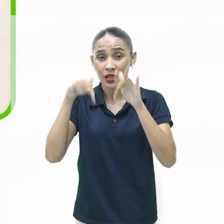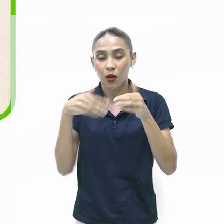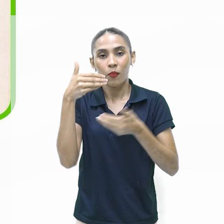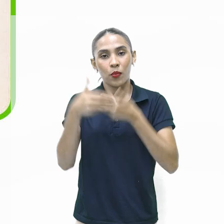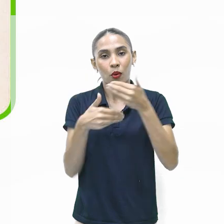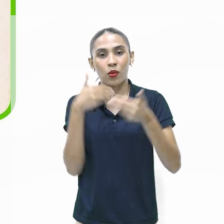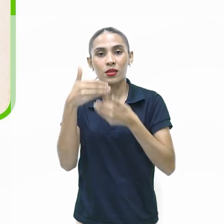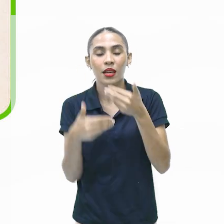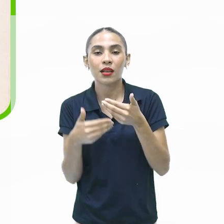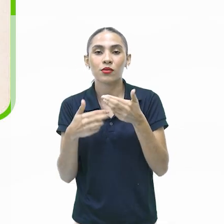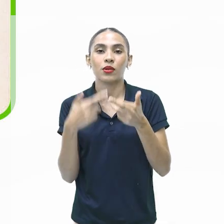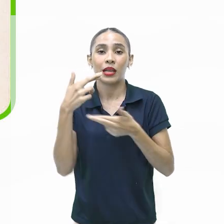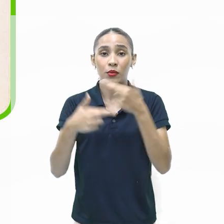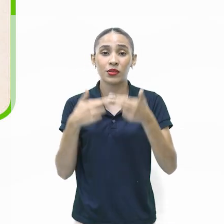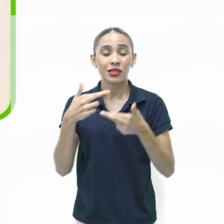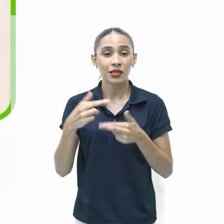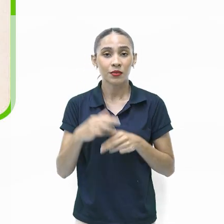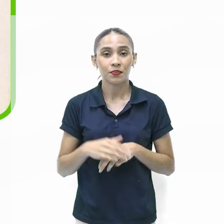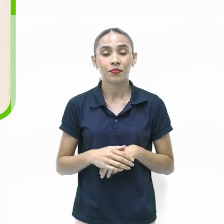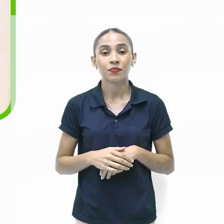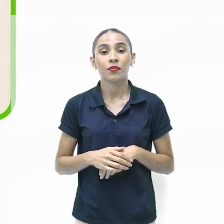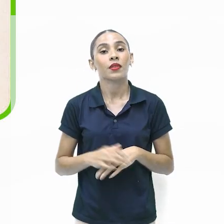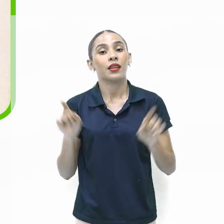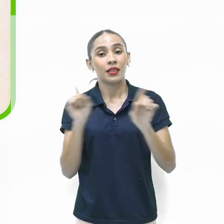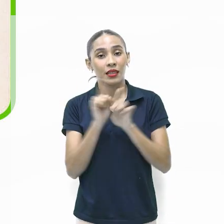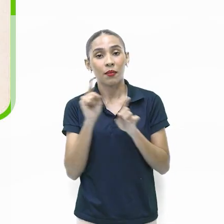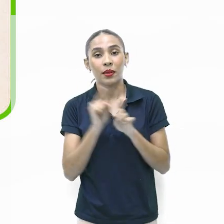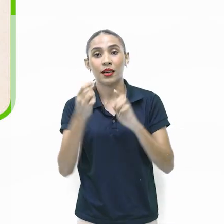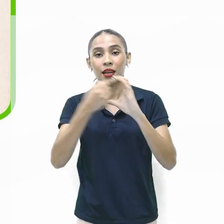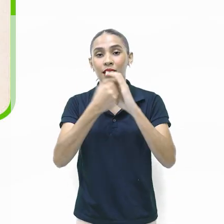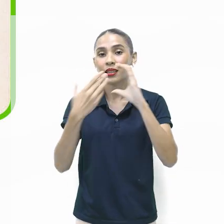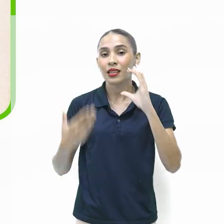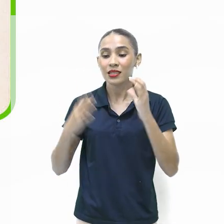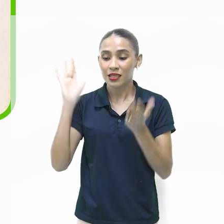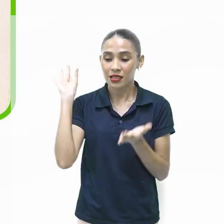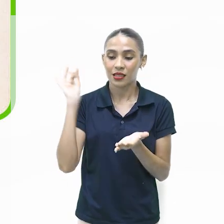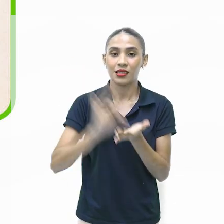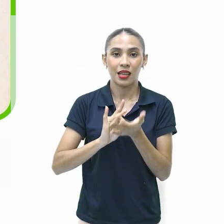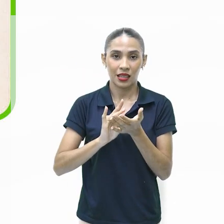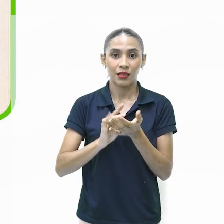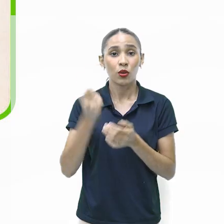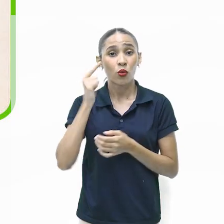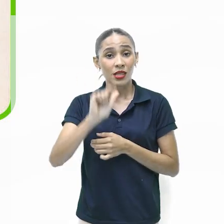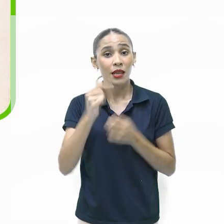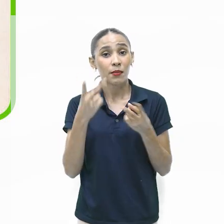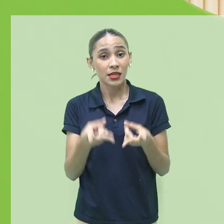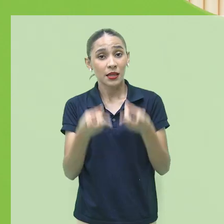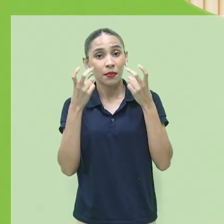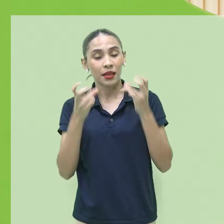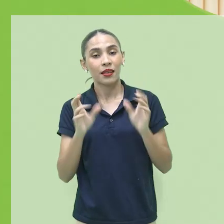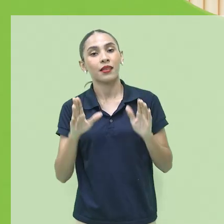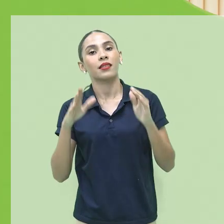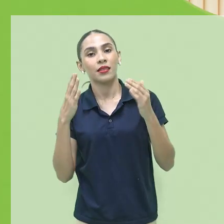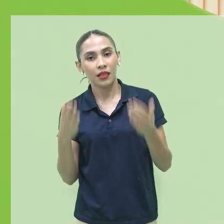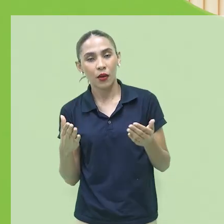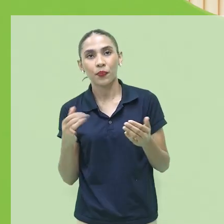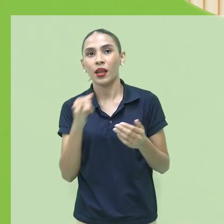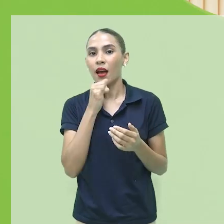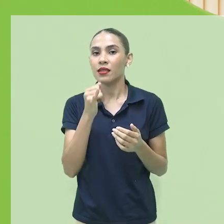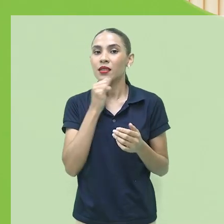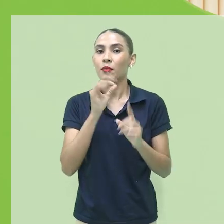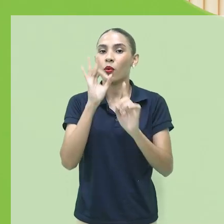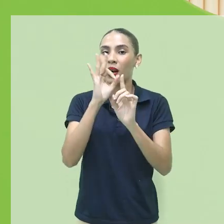no final desse processo de reprodução, e também características bem definidas e visíveis, né? Então, a gente